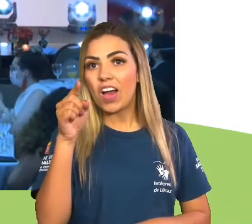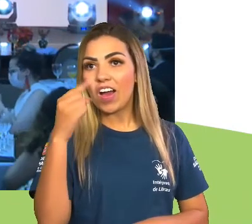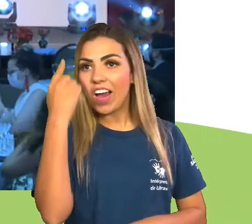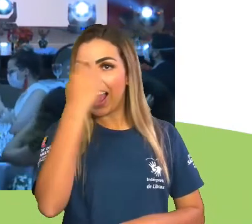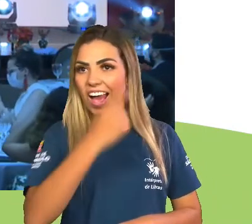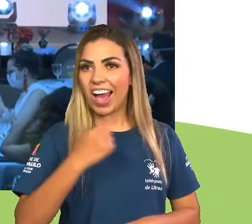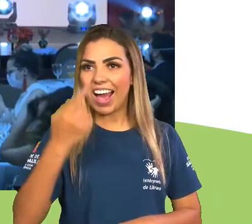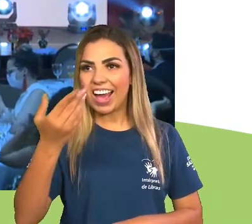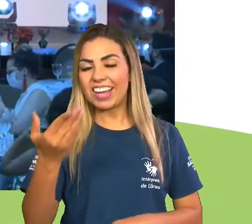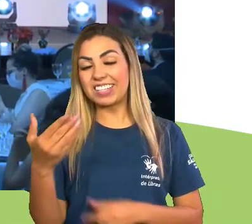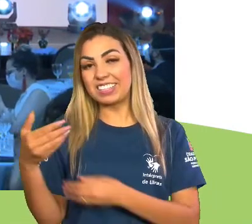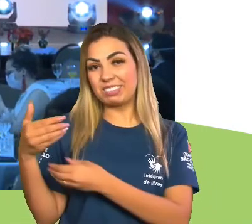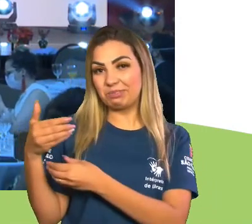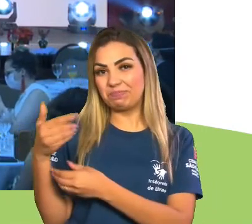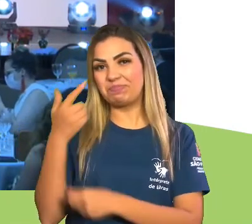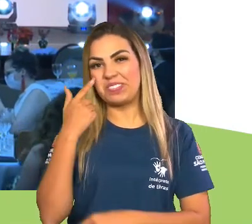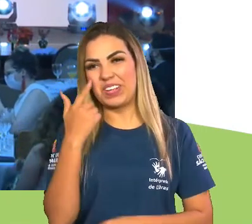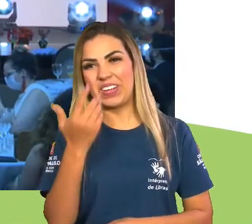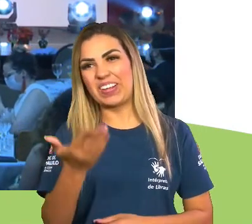com ele.